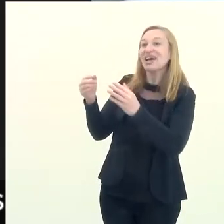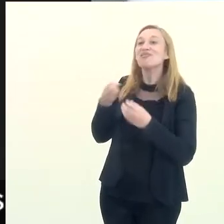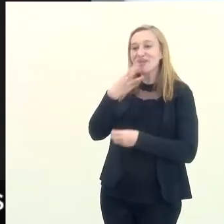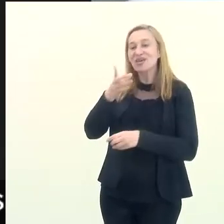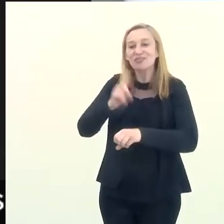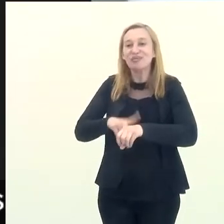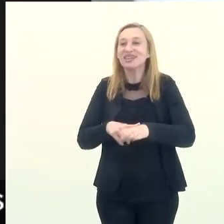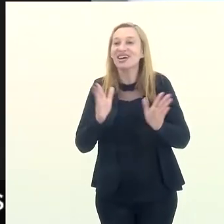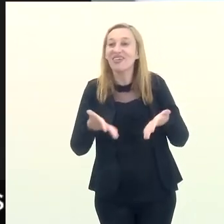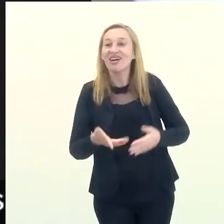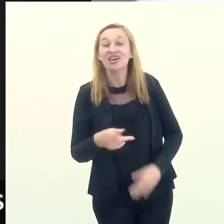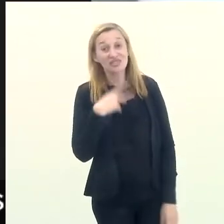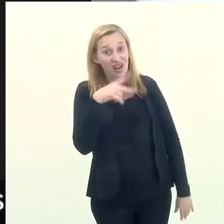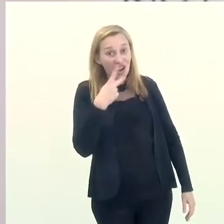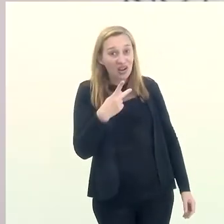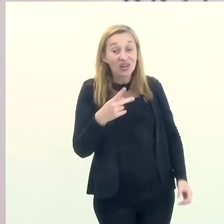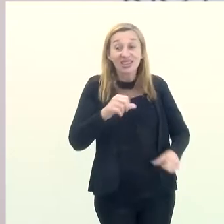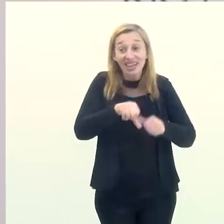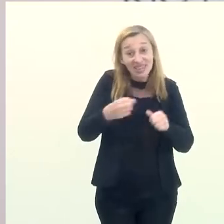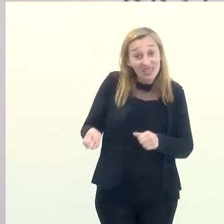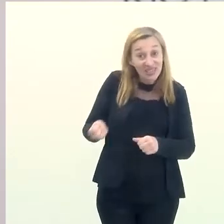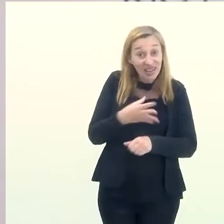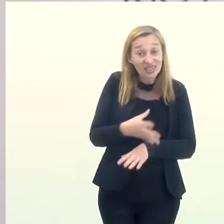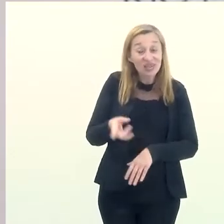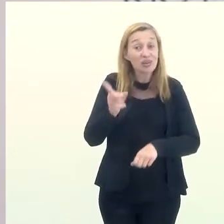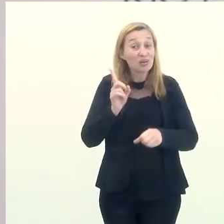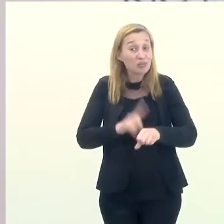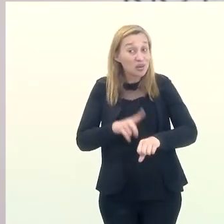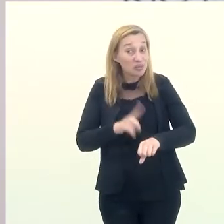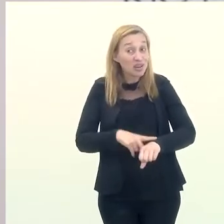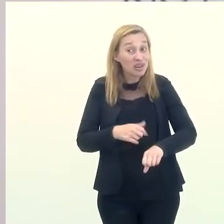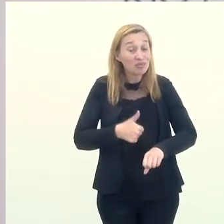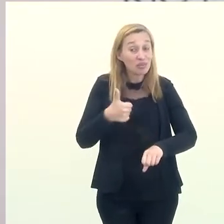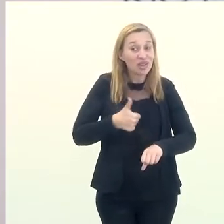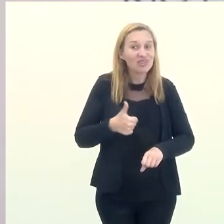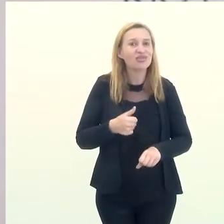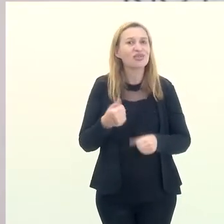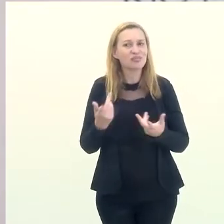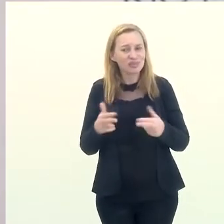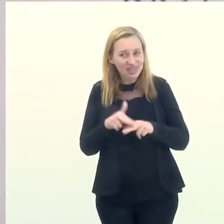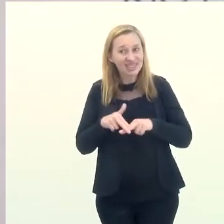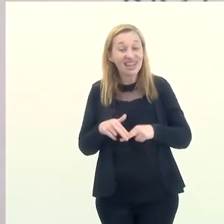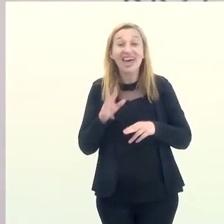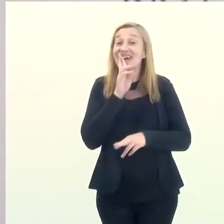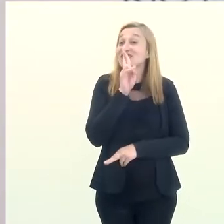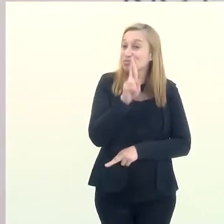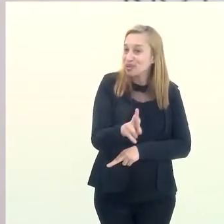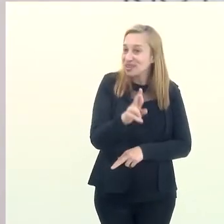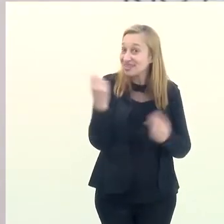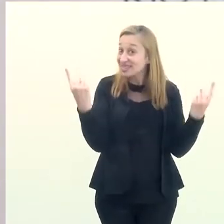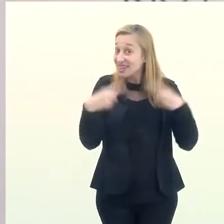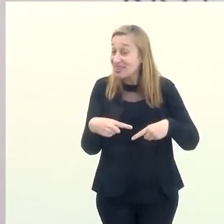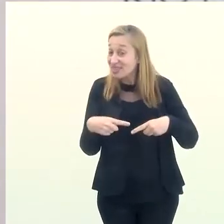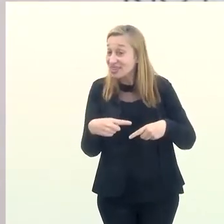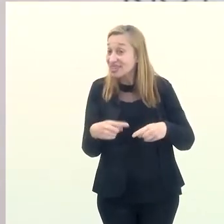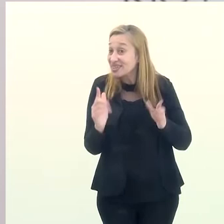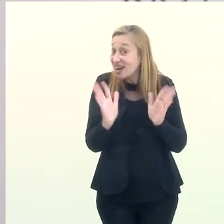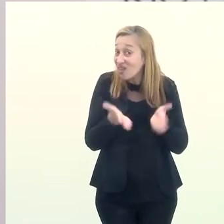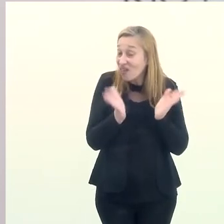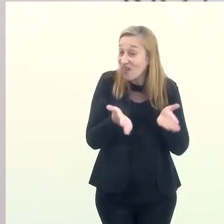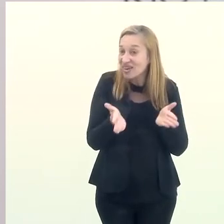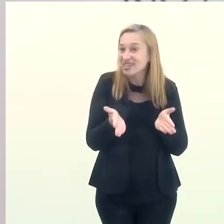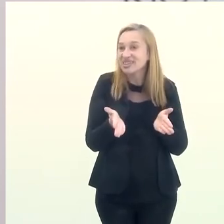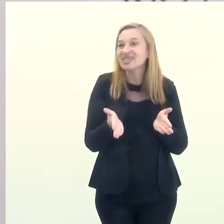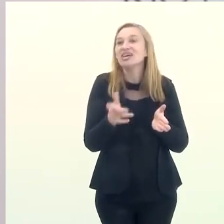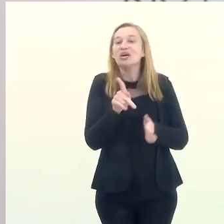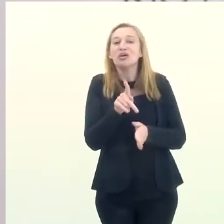combinar bem com esse momento agora. Quando a gente falou da inovação lá no primeiro bloco, era muito por conta disso, né? Na verdade, respondendo aí os desafios da